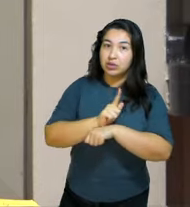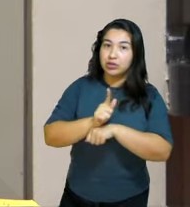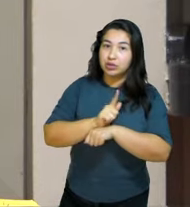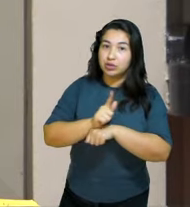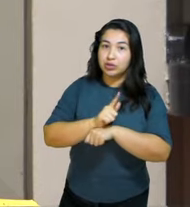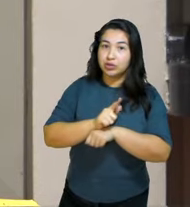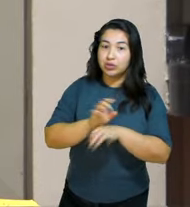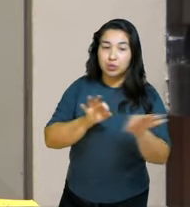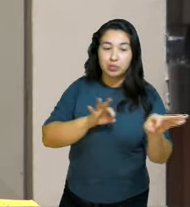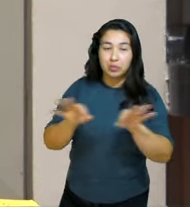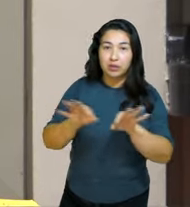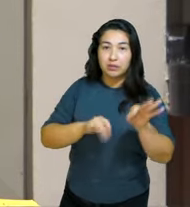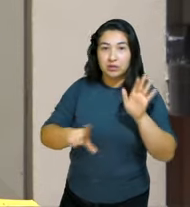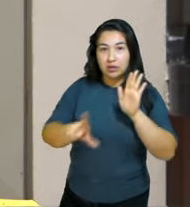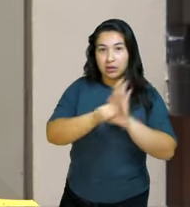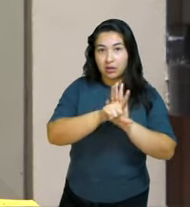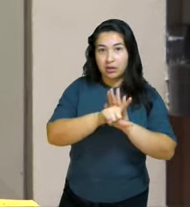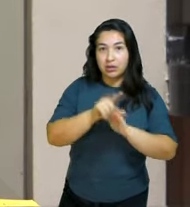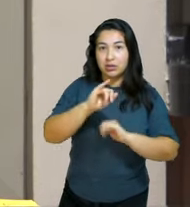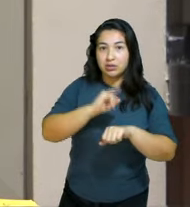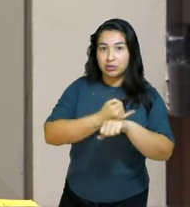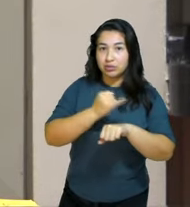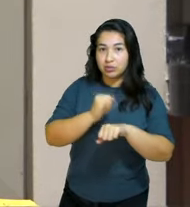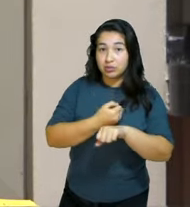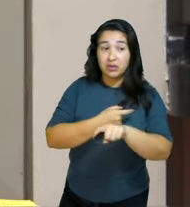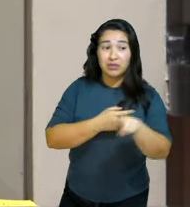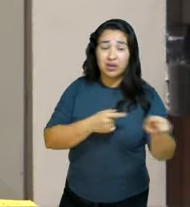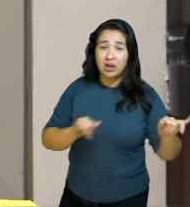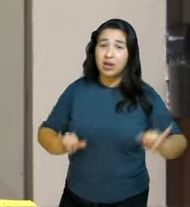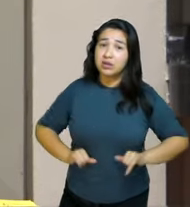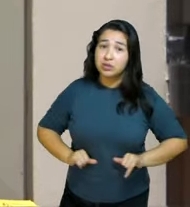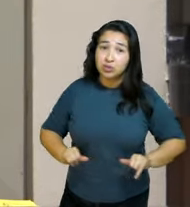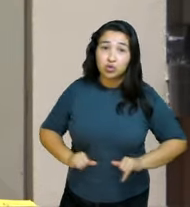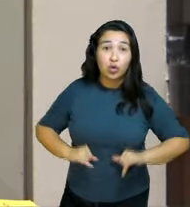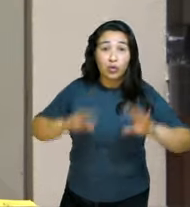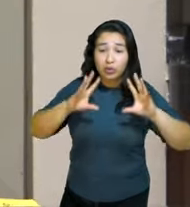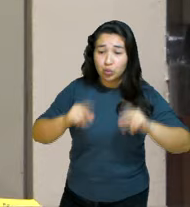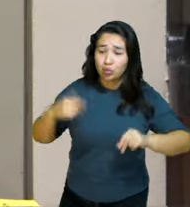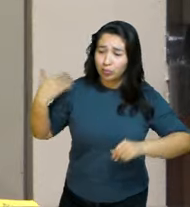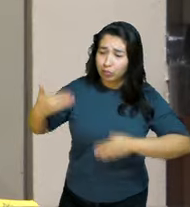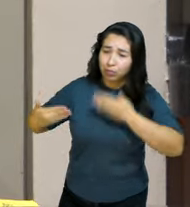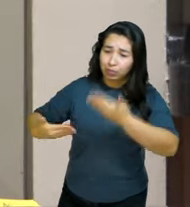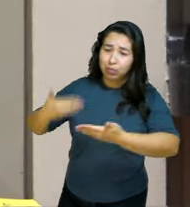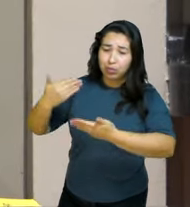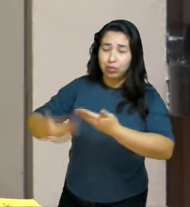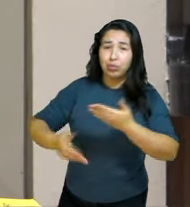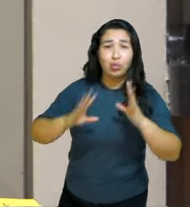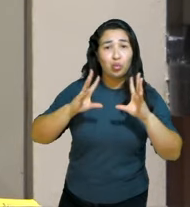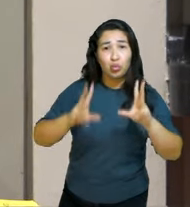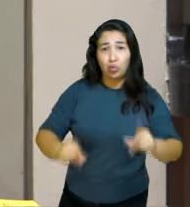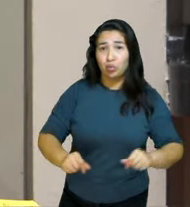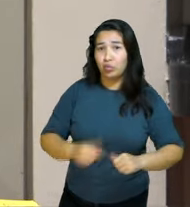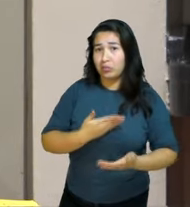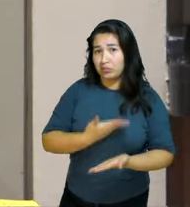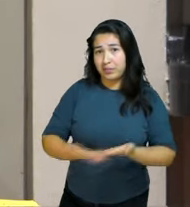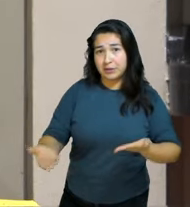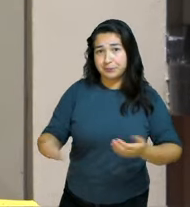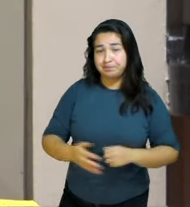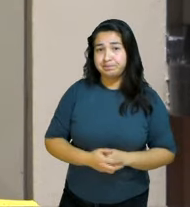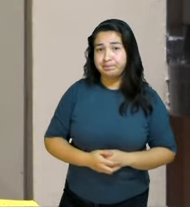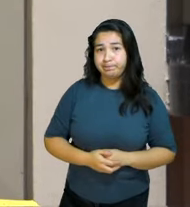atleta lá em Joinville, interfere diretamente no andamento do todo o processo de um atleta. Então, eu acho que esse é um